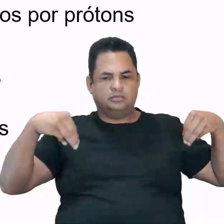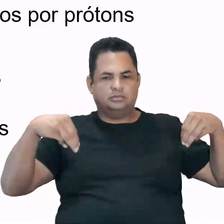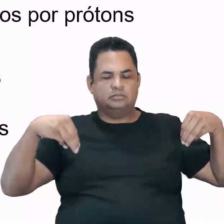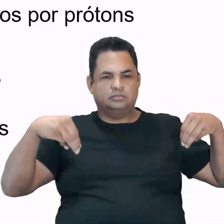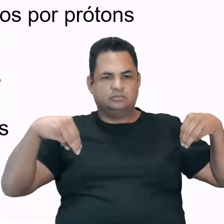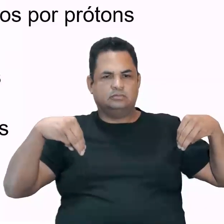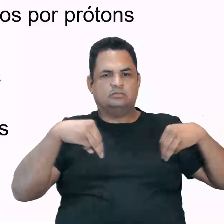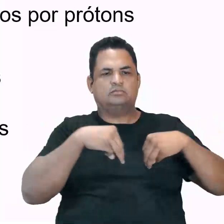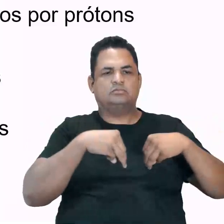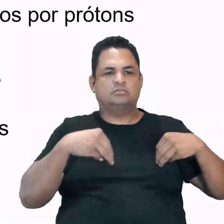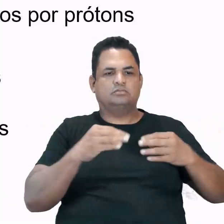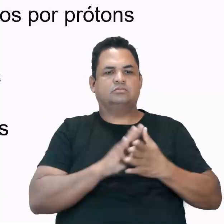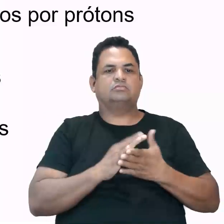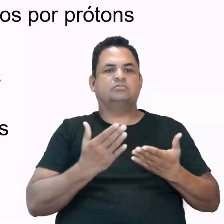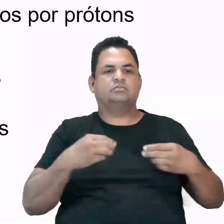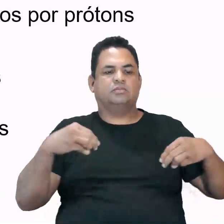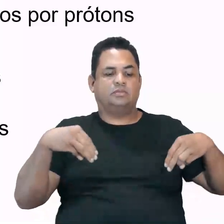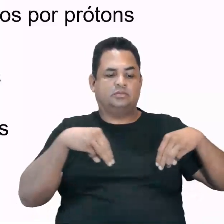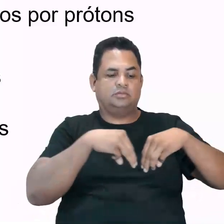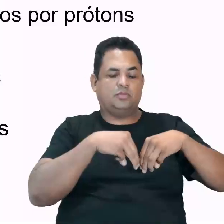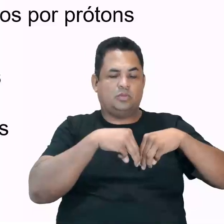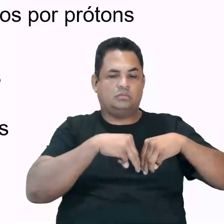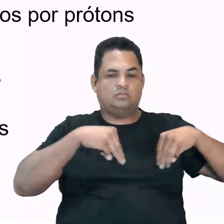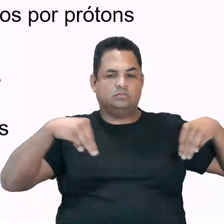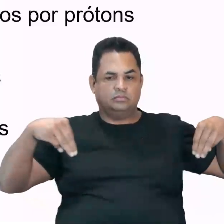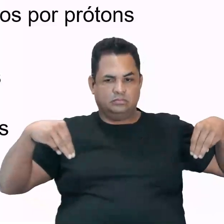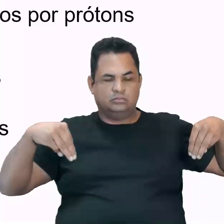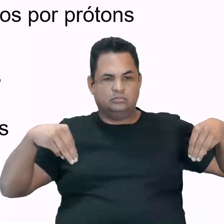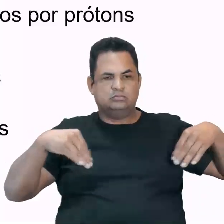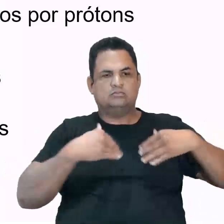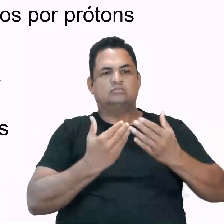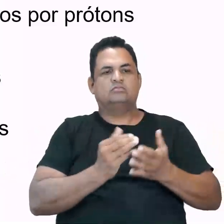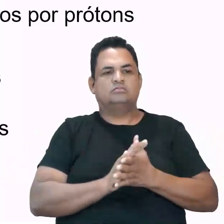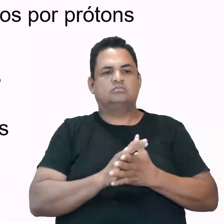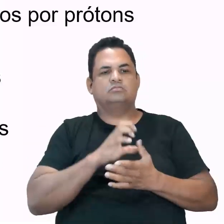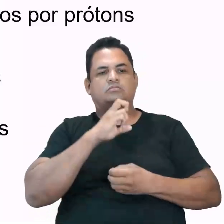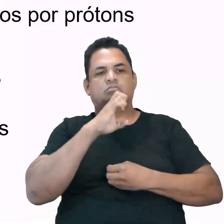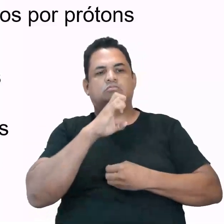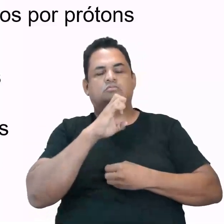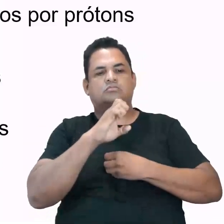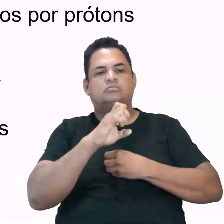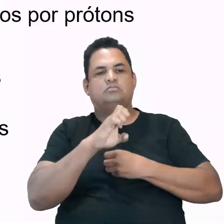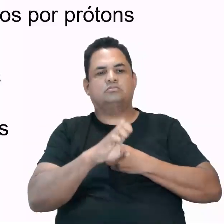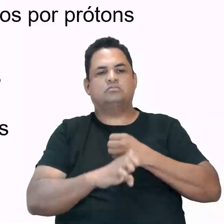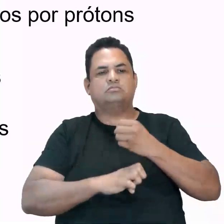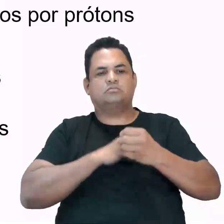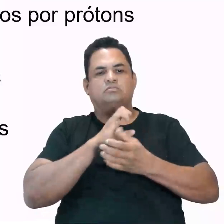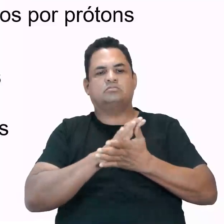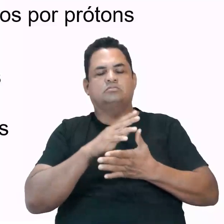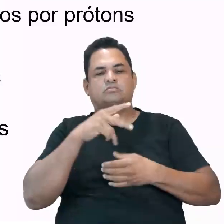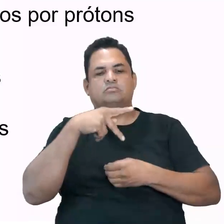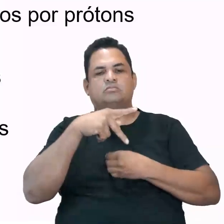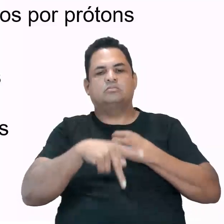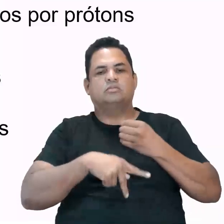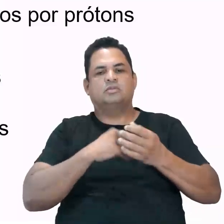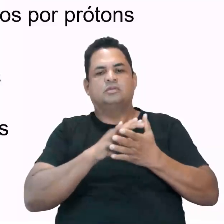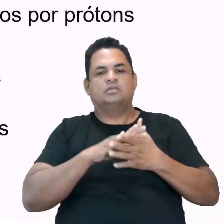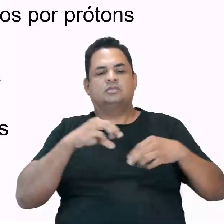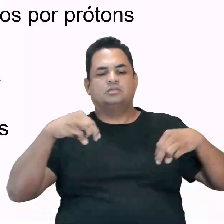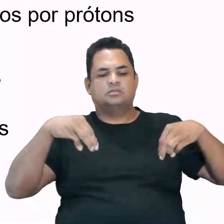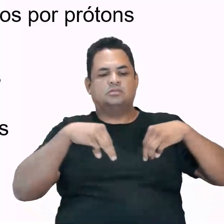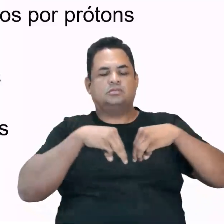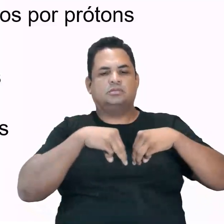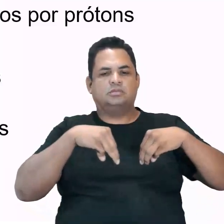entre elas. Pode ser atrair ou repelir. Os elétrons e os prótons são atraídos, então considera que são cargas diferentes,